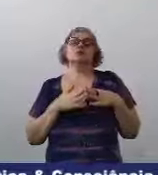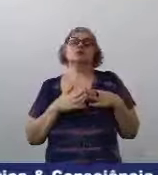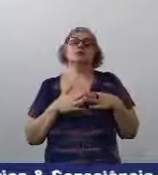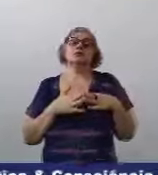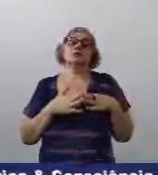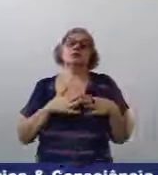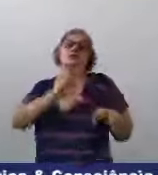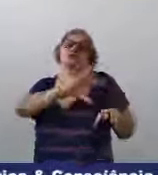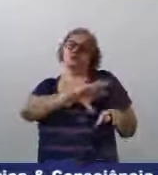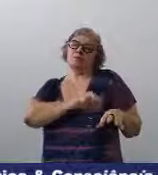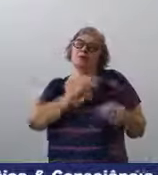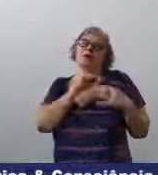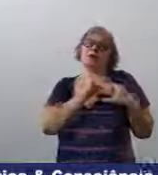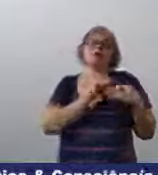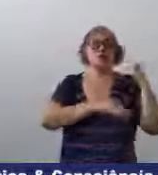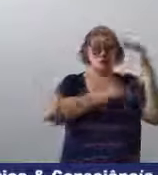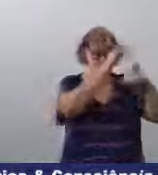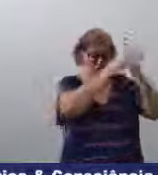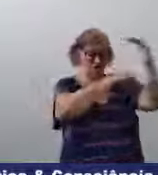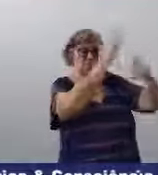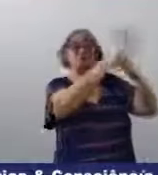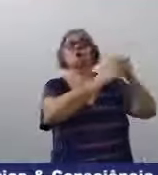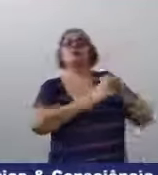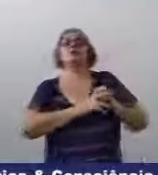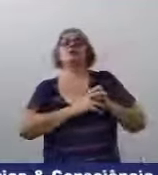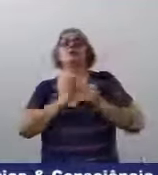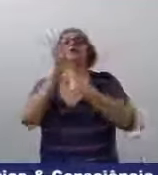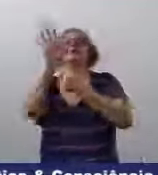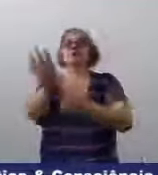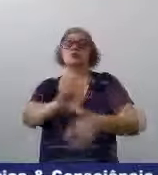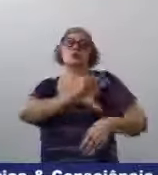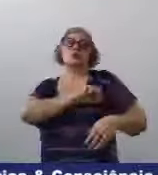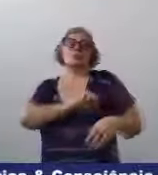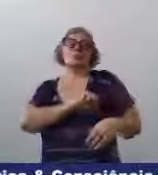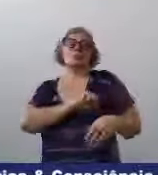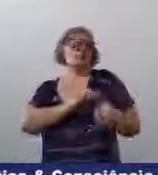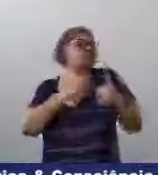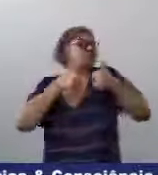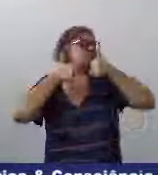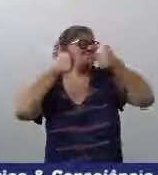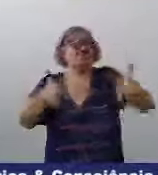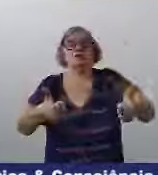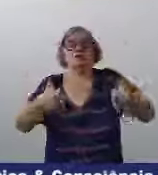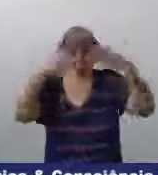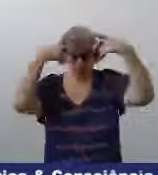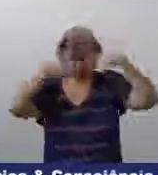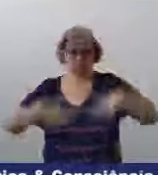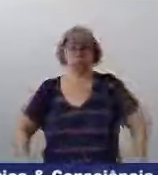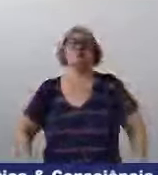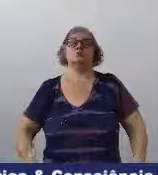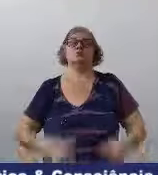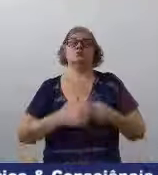evoluir. Espiritualidade como capacidade de amar. Está demonstrado que o amor faz bem